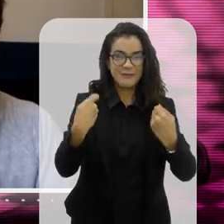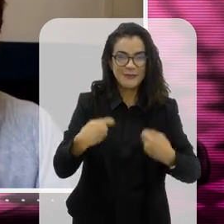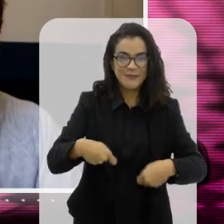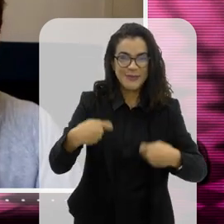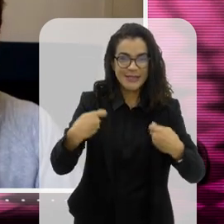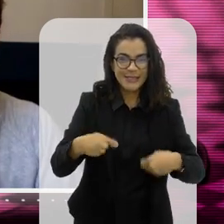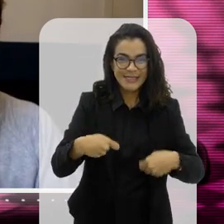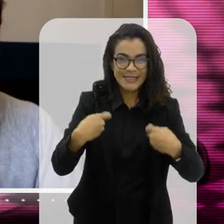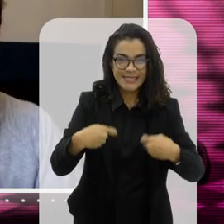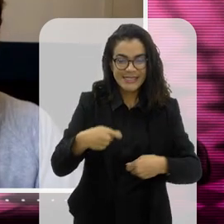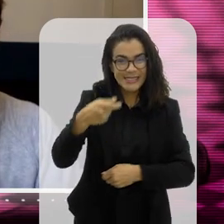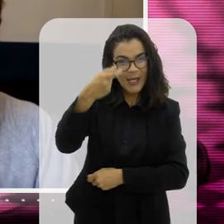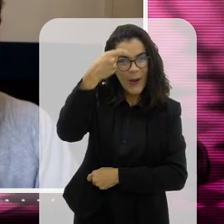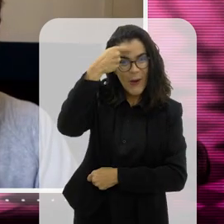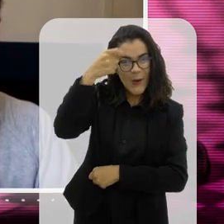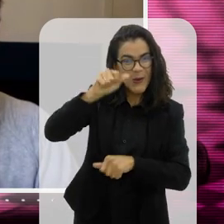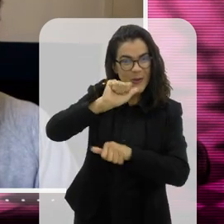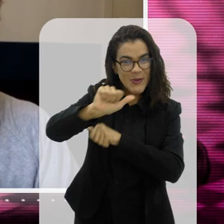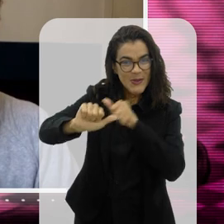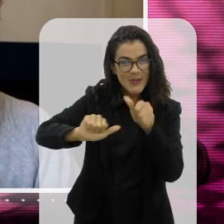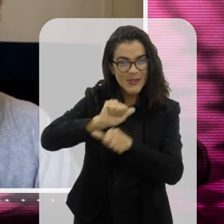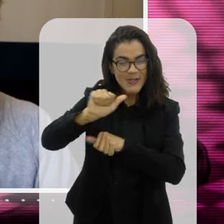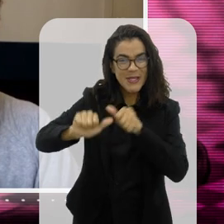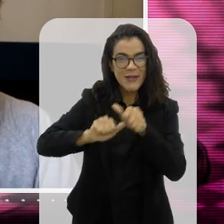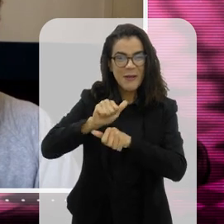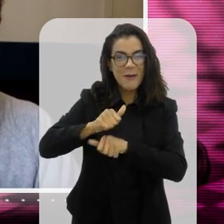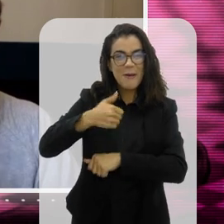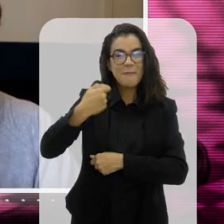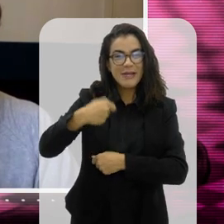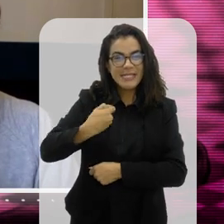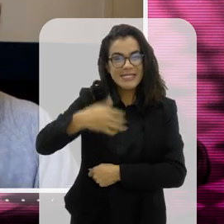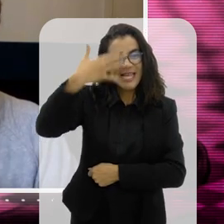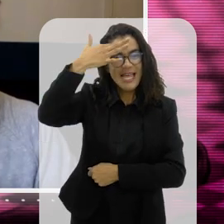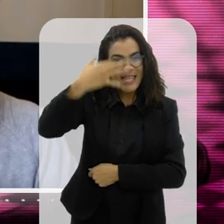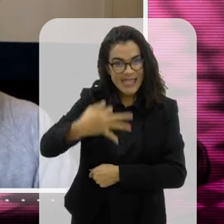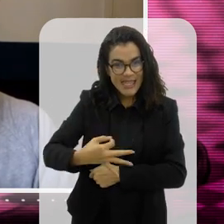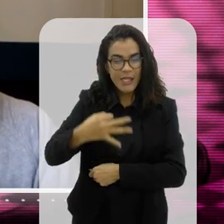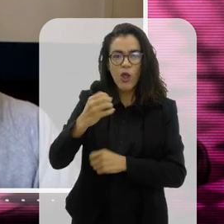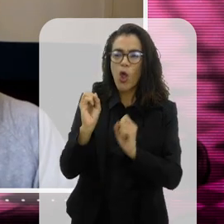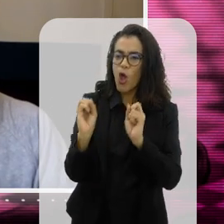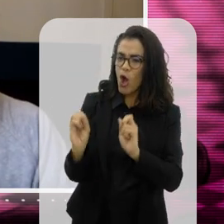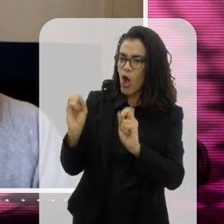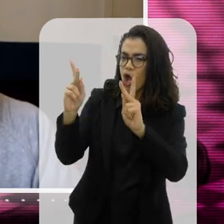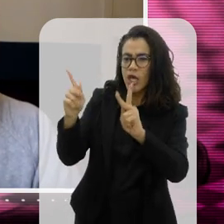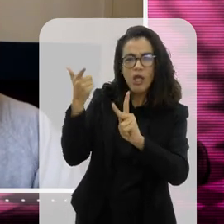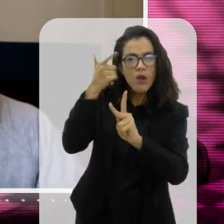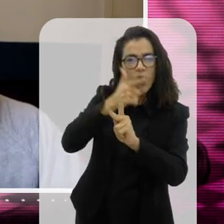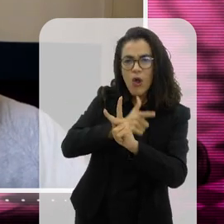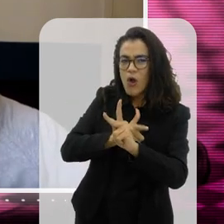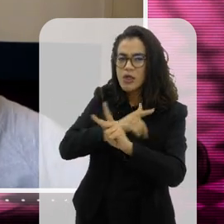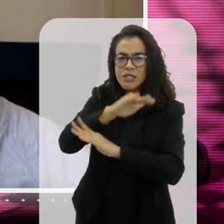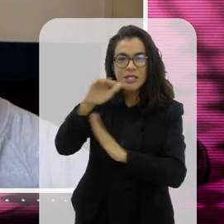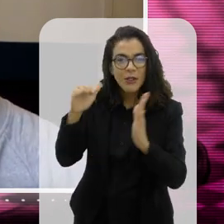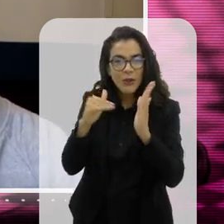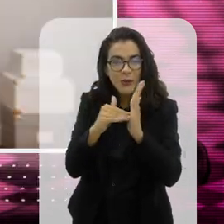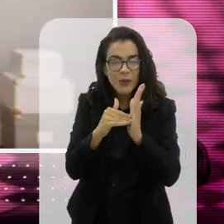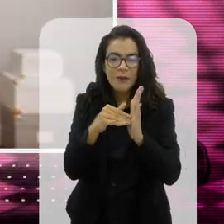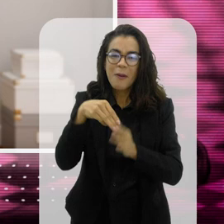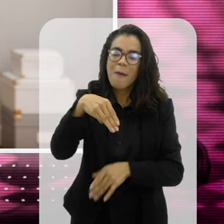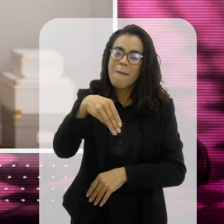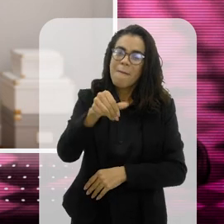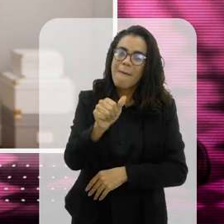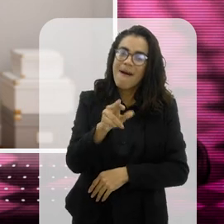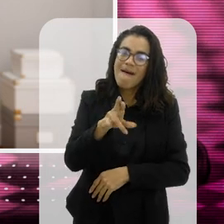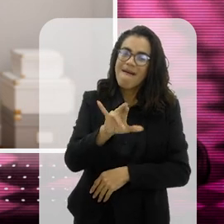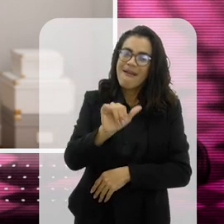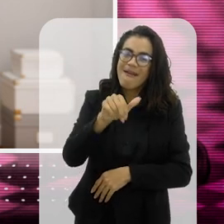gente precisa tomar essa consciência, a gente precisa entender que está tudo bem se a gente não conseguir fazer.